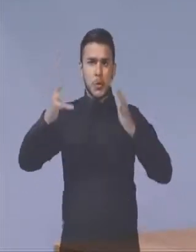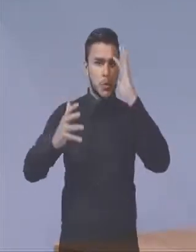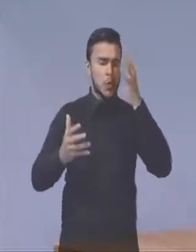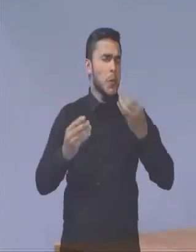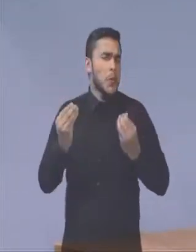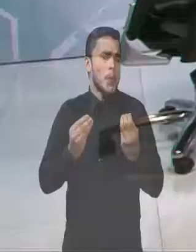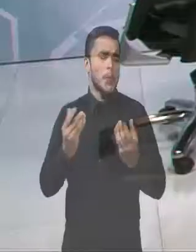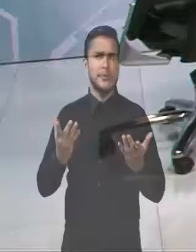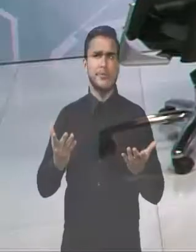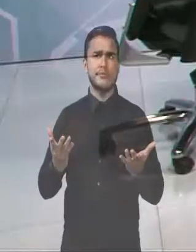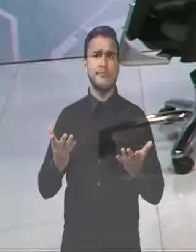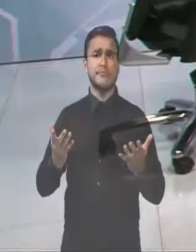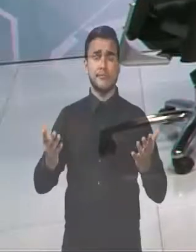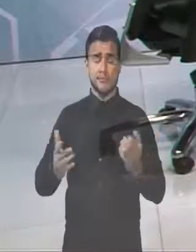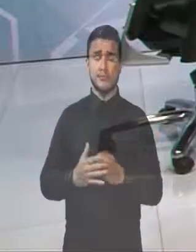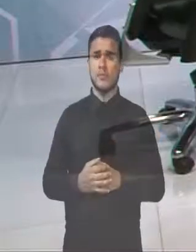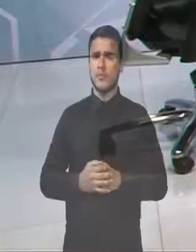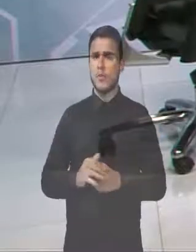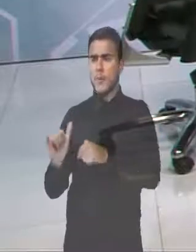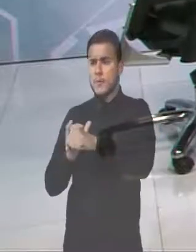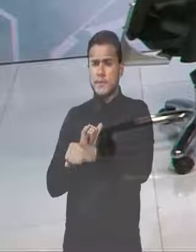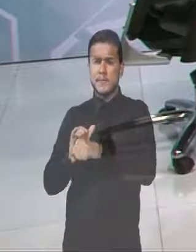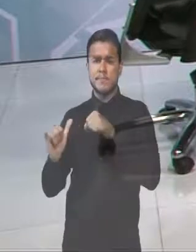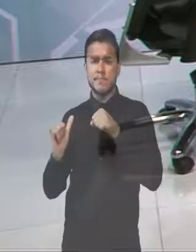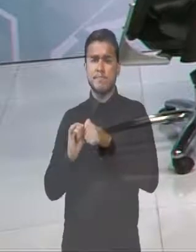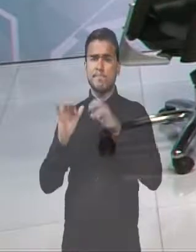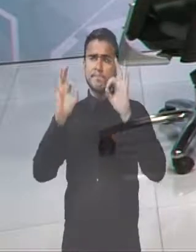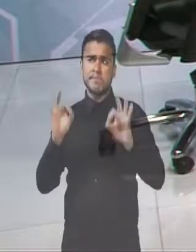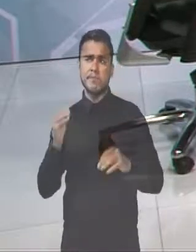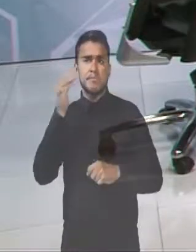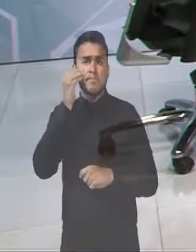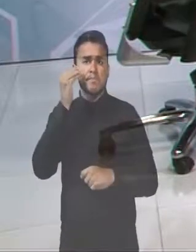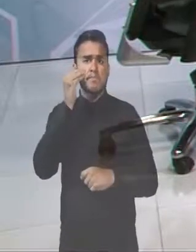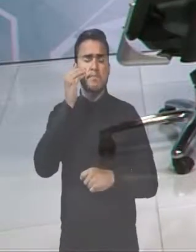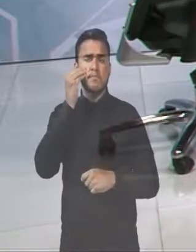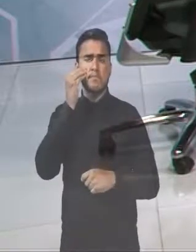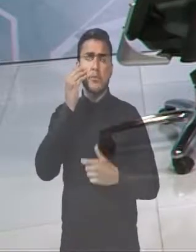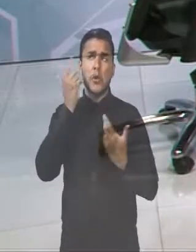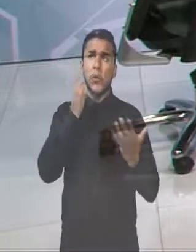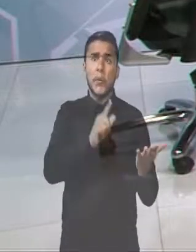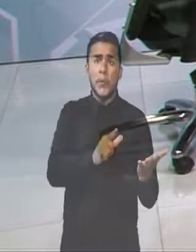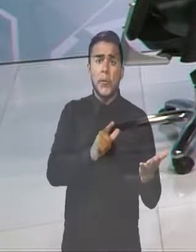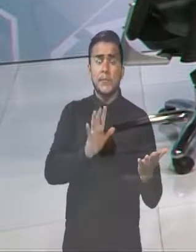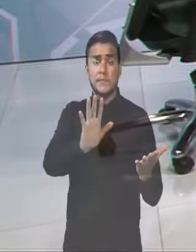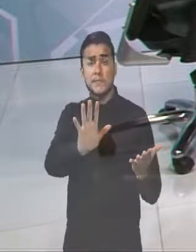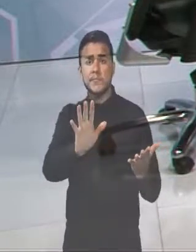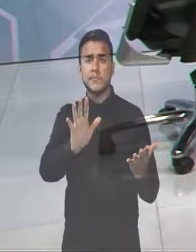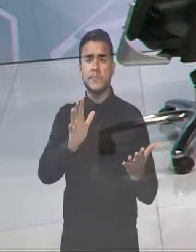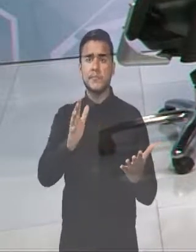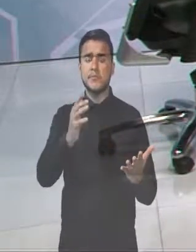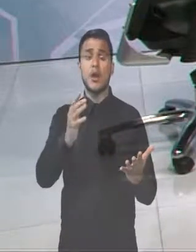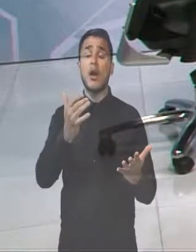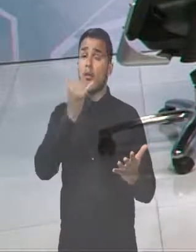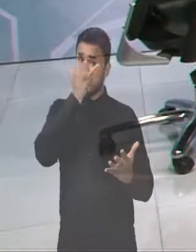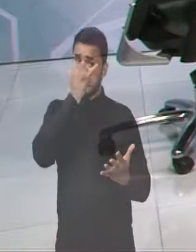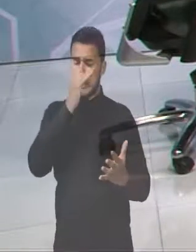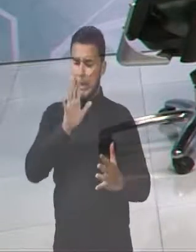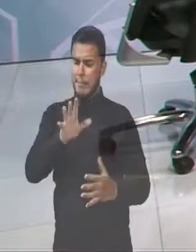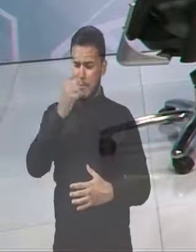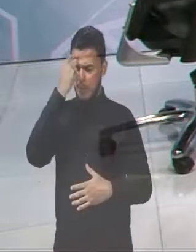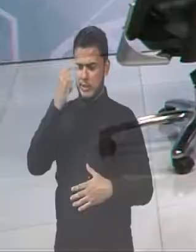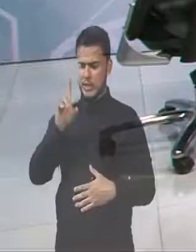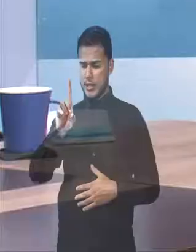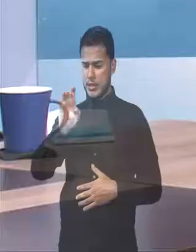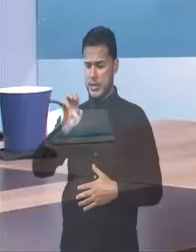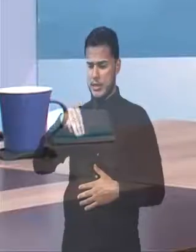no certo ensaio de tentativas, de acertos, que eu acho que não compromete a democracia, também concordo com